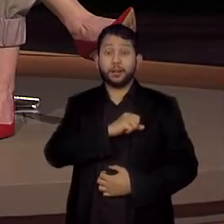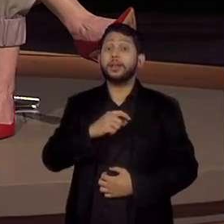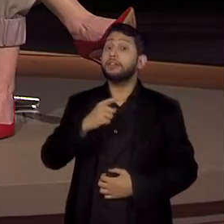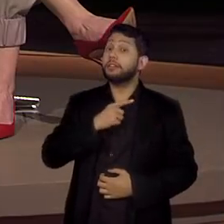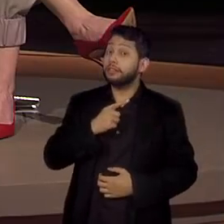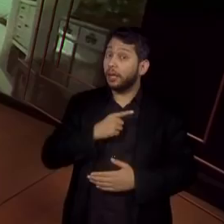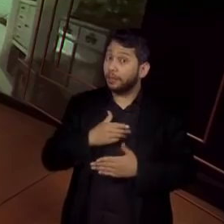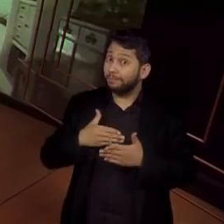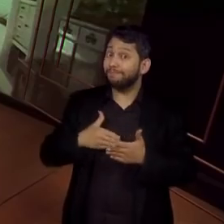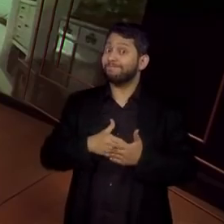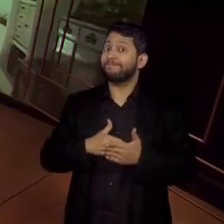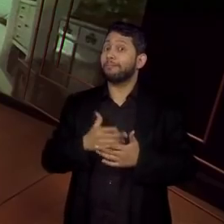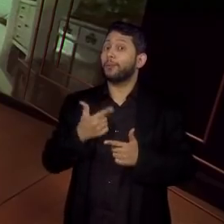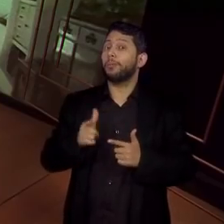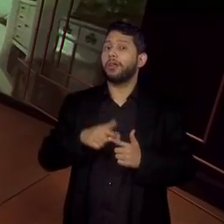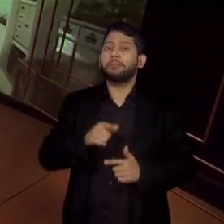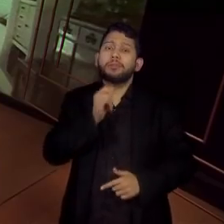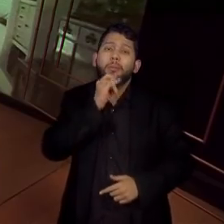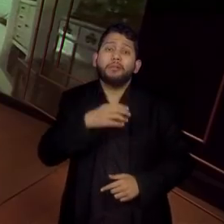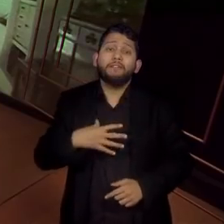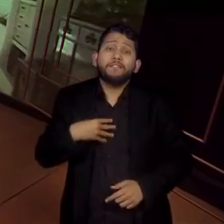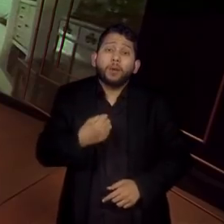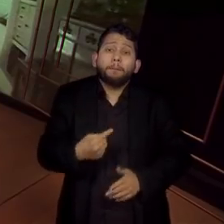perder meu primeiro filho.